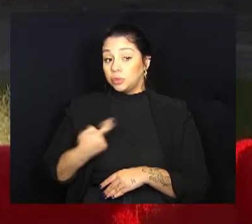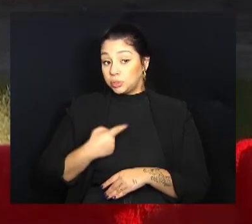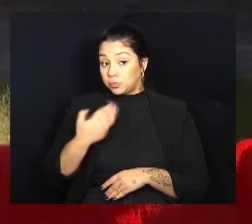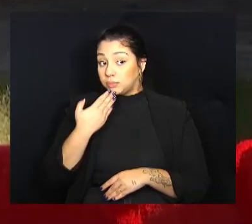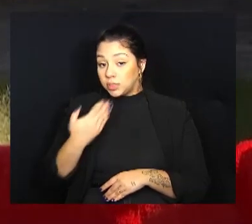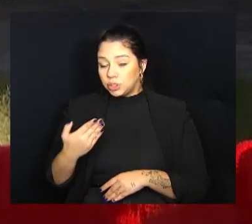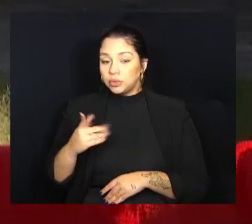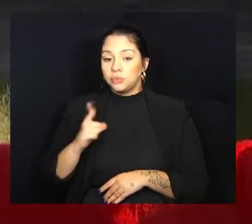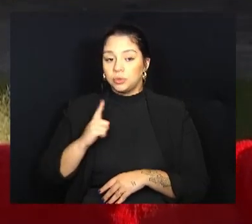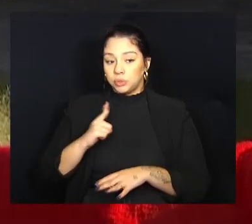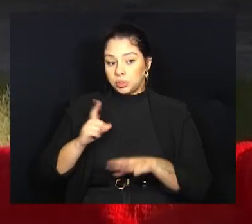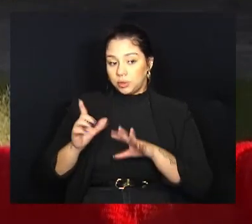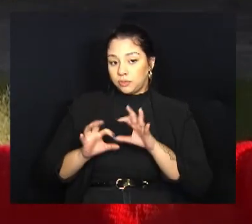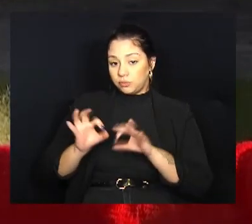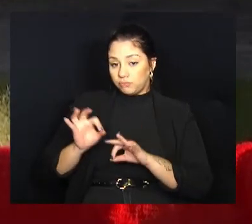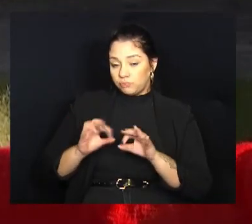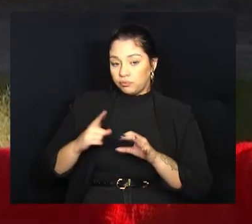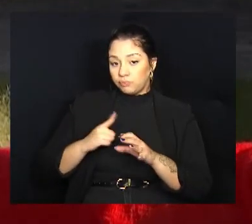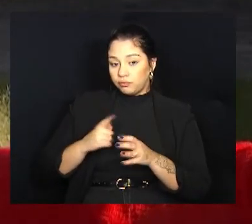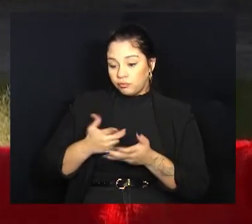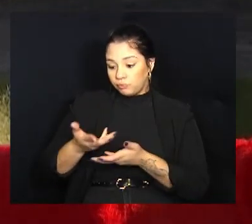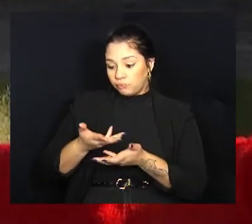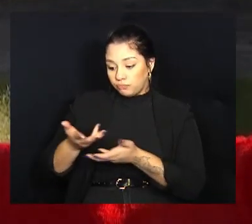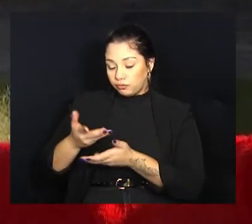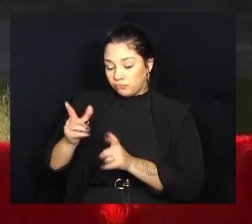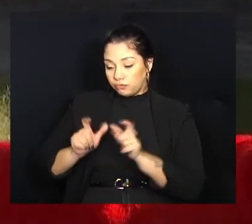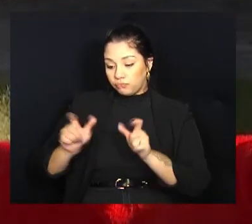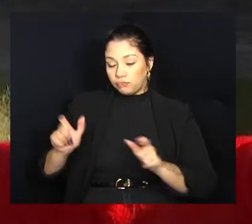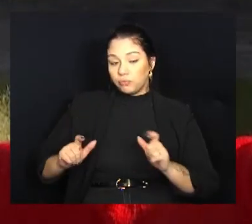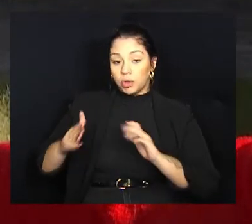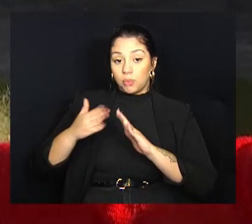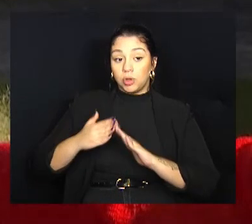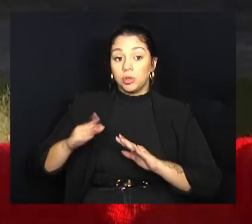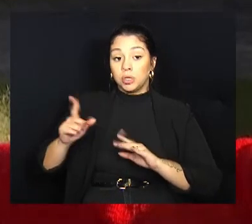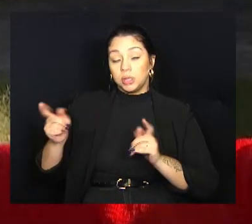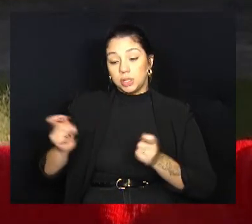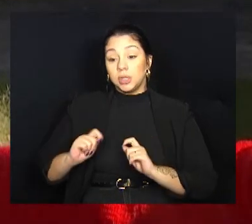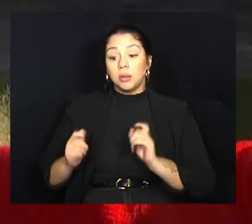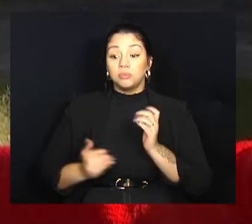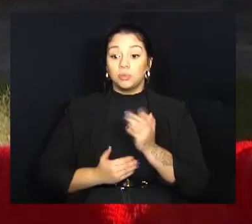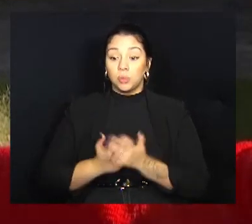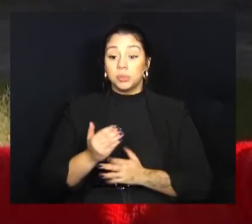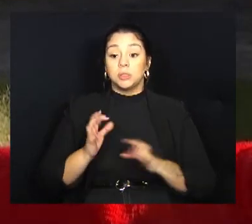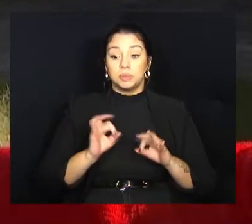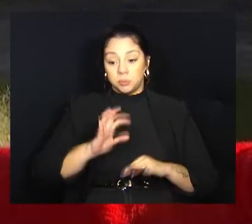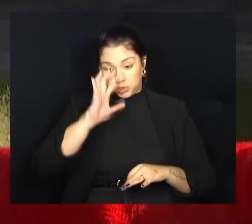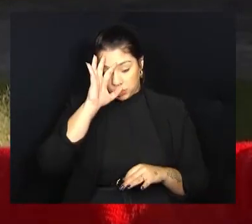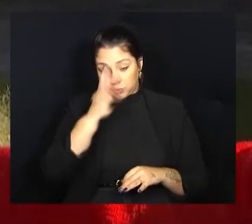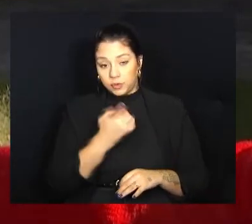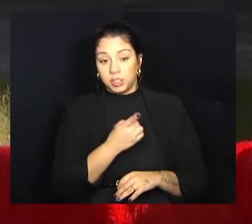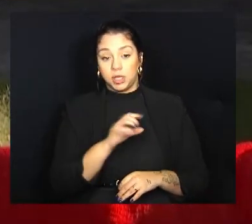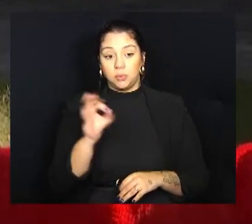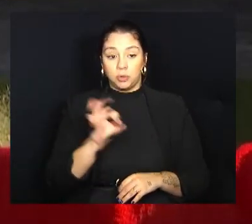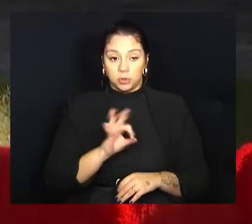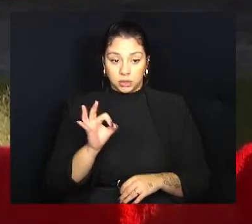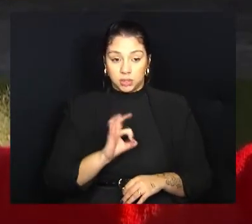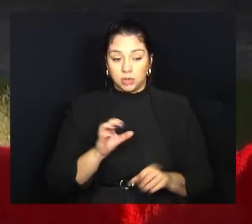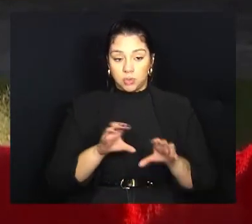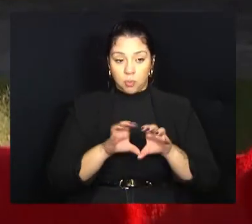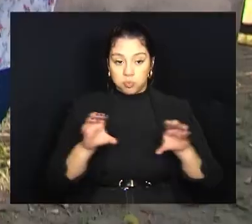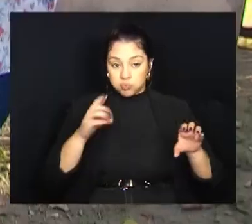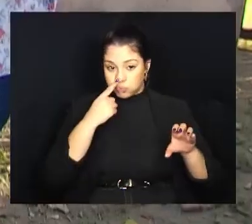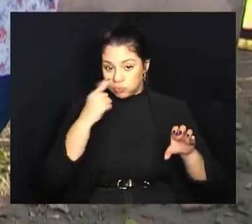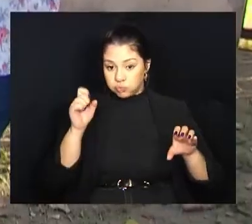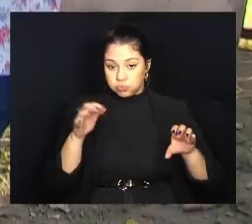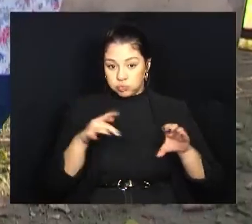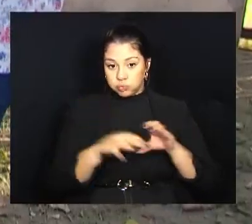toda essa tratativa com os moradores para que esse serviço pudesse ser implantado e aí resolver 100% da coleta e afastamento do esgoto aqui